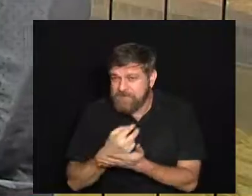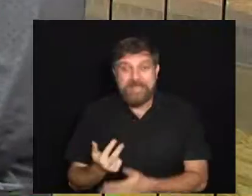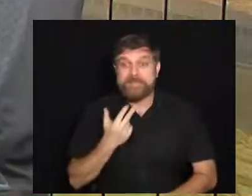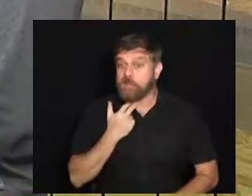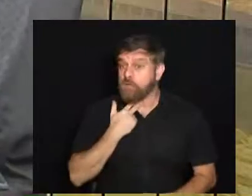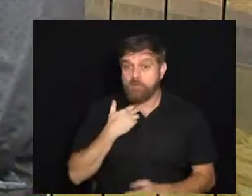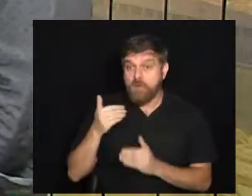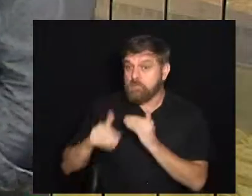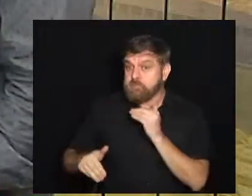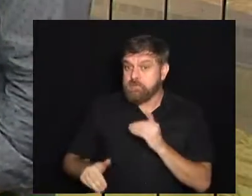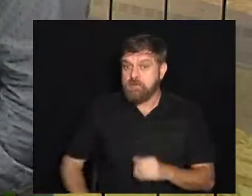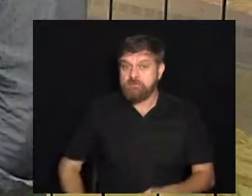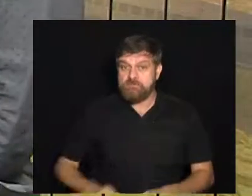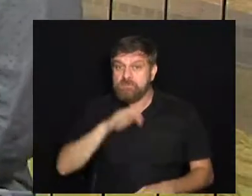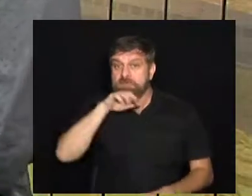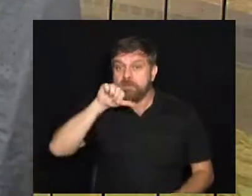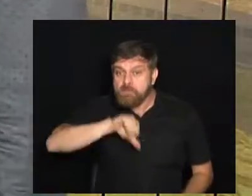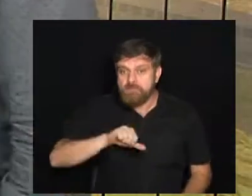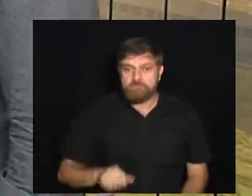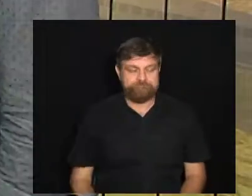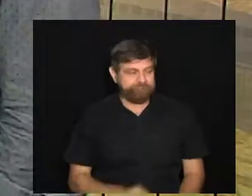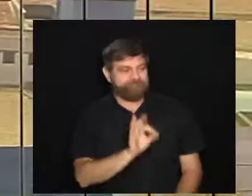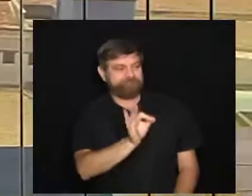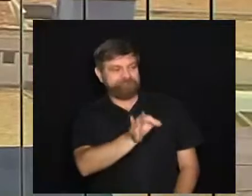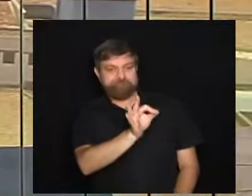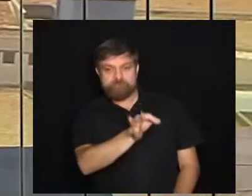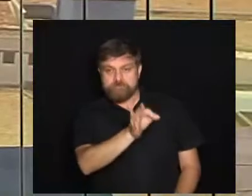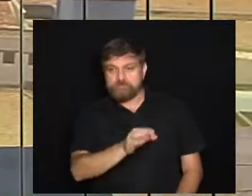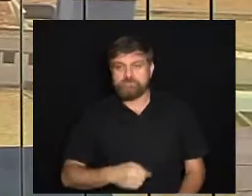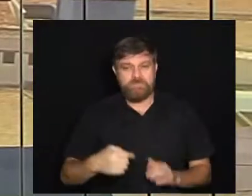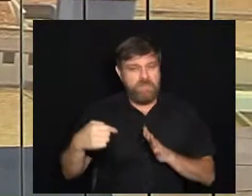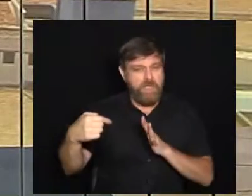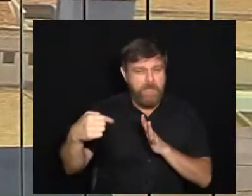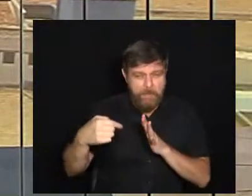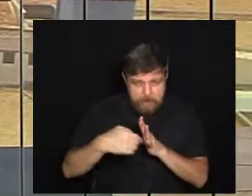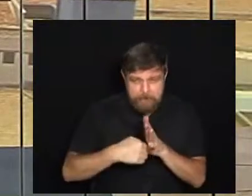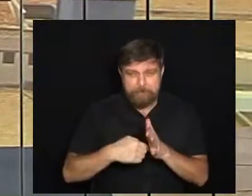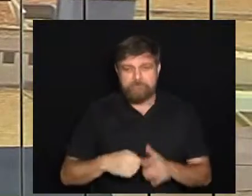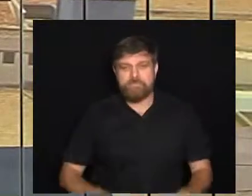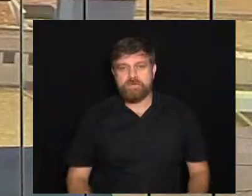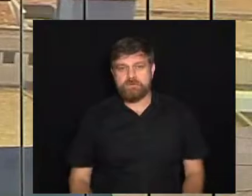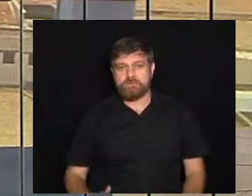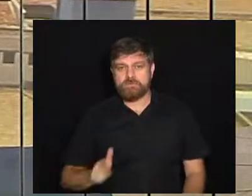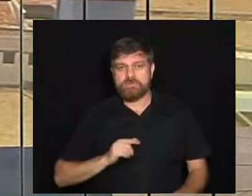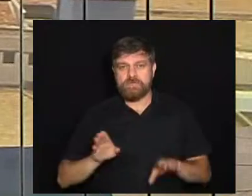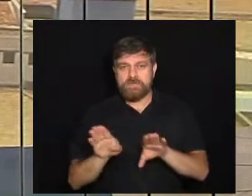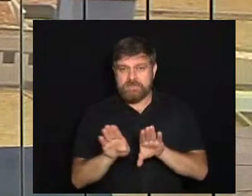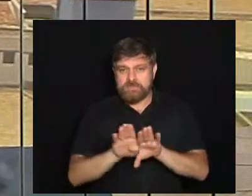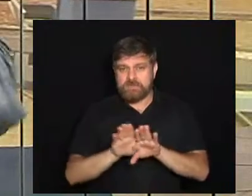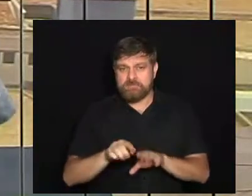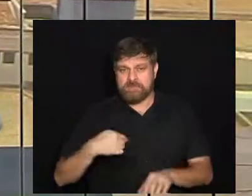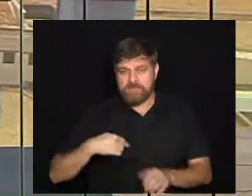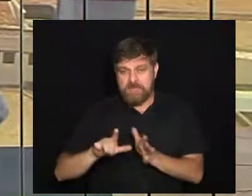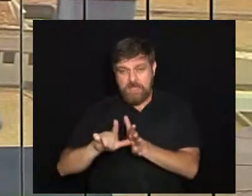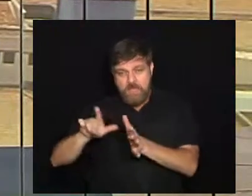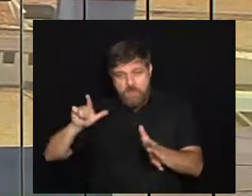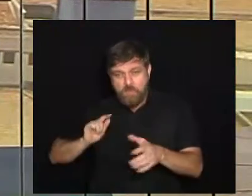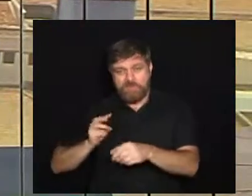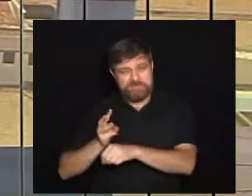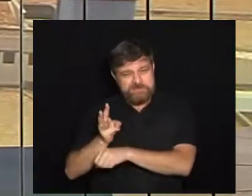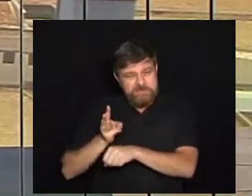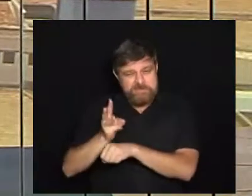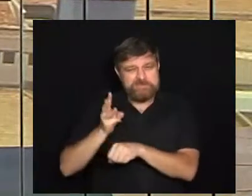piora a infecção tá perfeito vitória essa pergunta da vitória é uma pergunta que também dialoga com que eu falei antes do